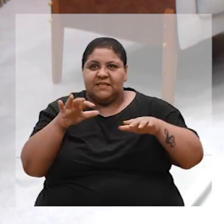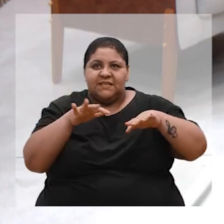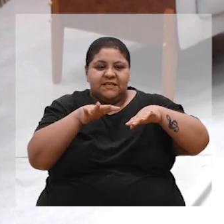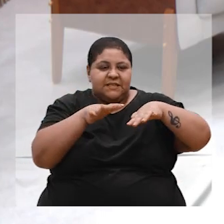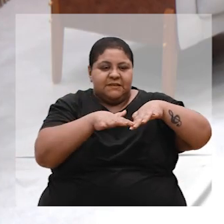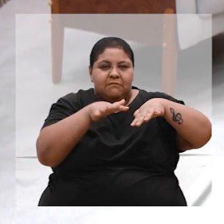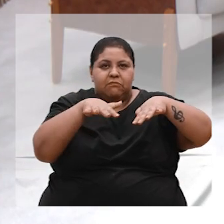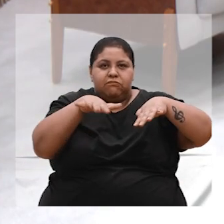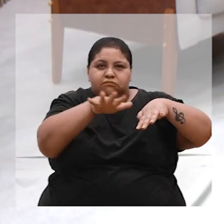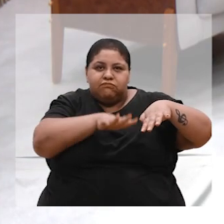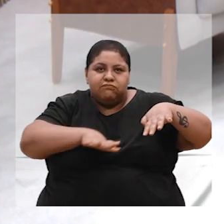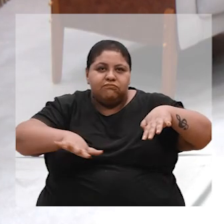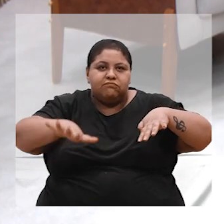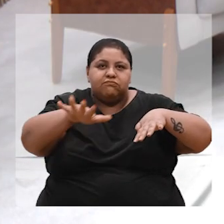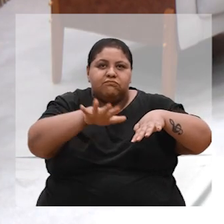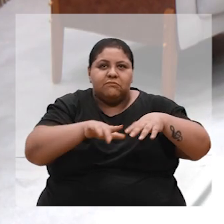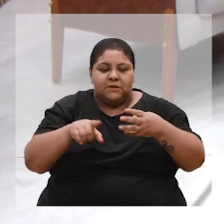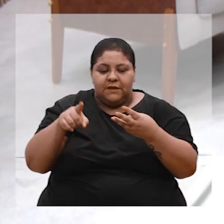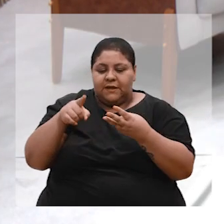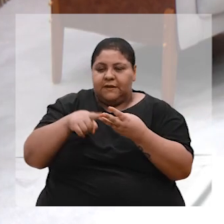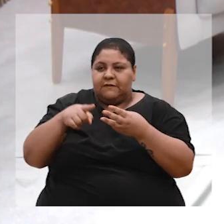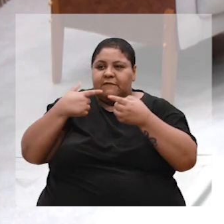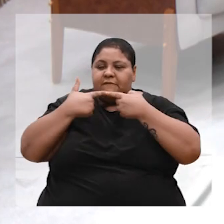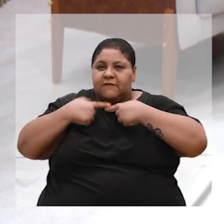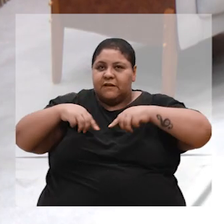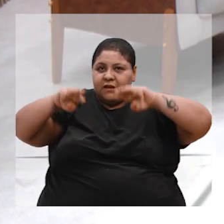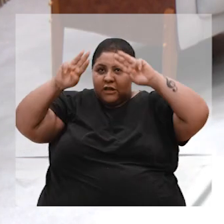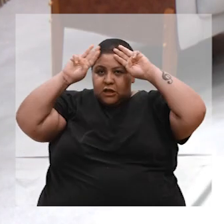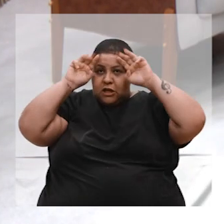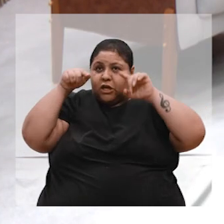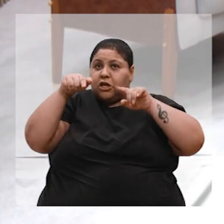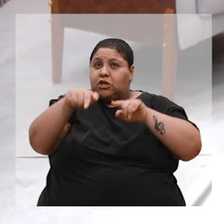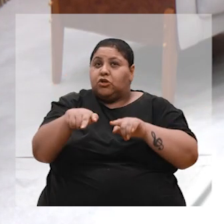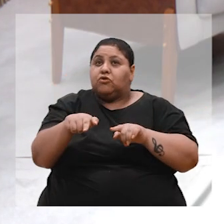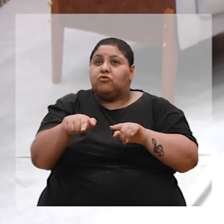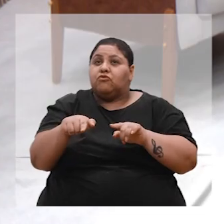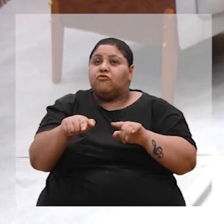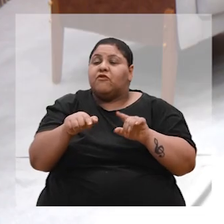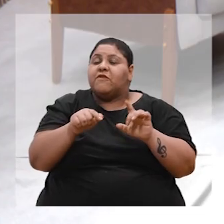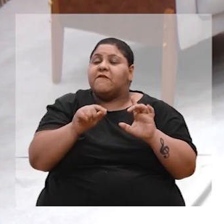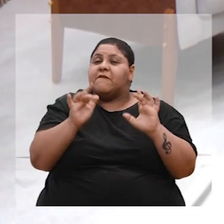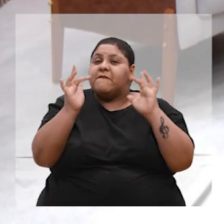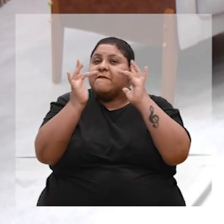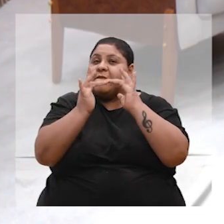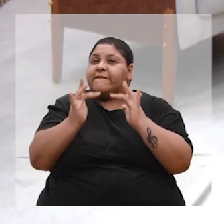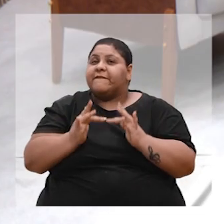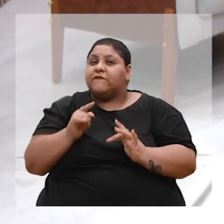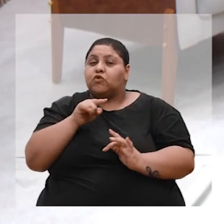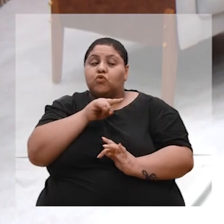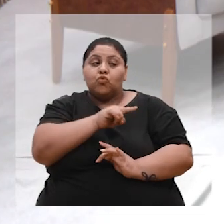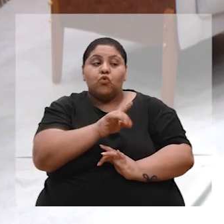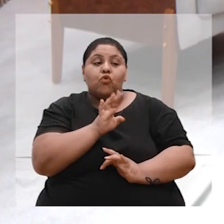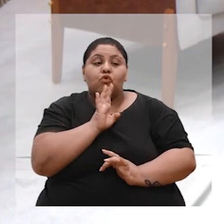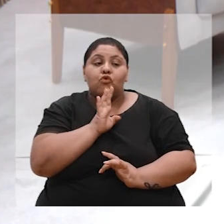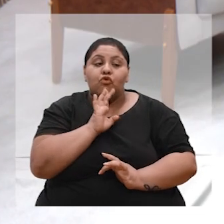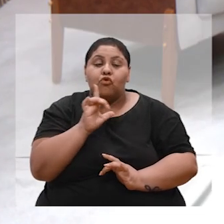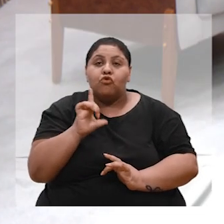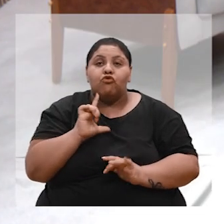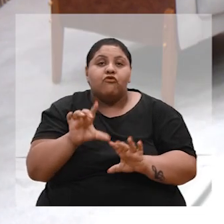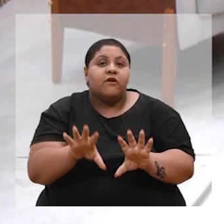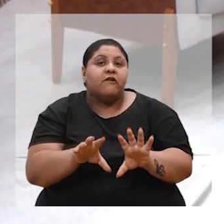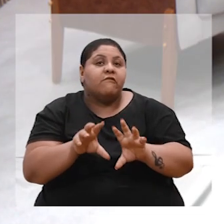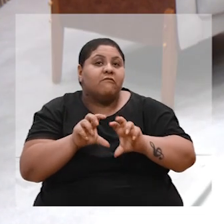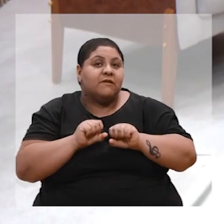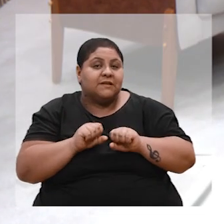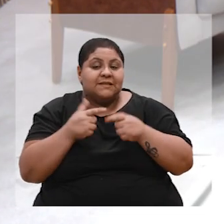ciências exatas, vai ter linguagem, e aí tu vai te familiarizar, tu vai conhecer, tu